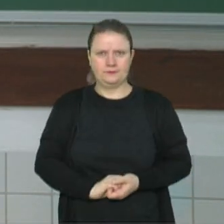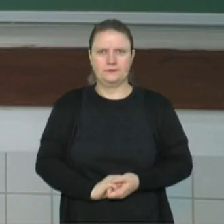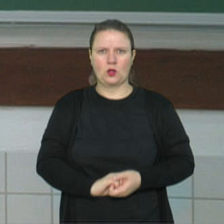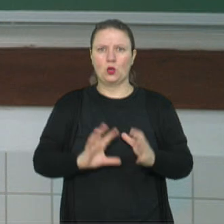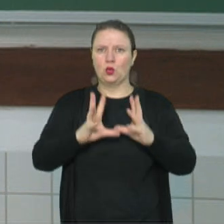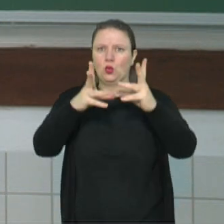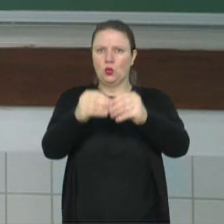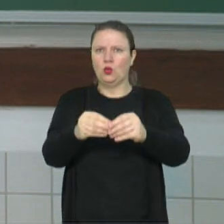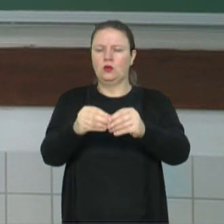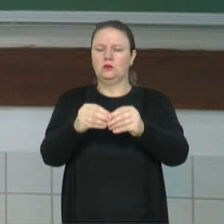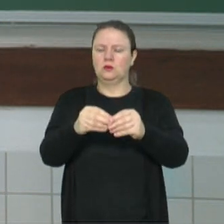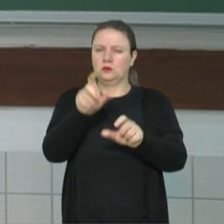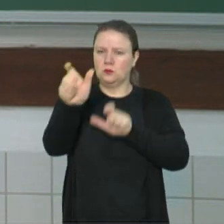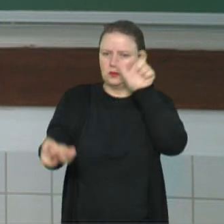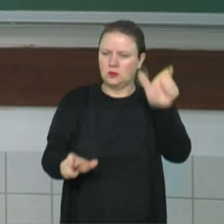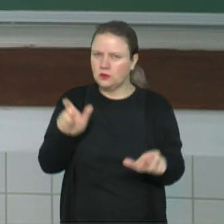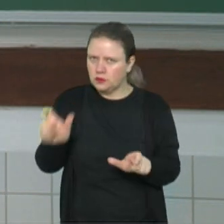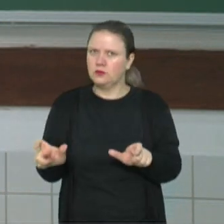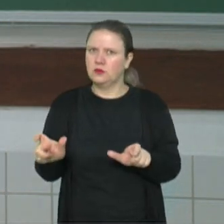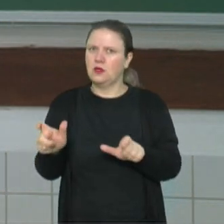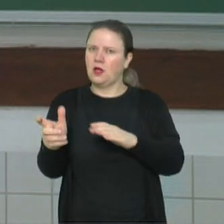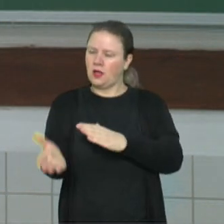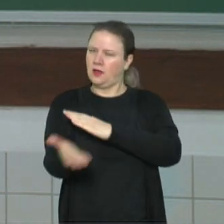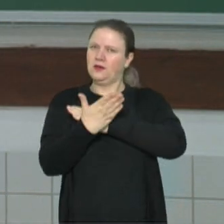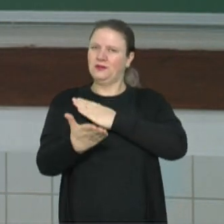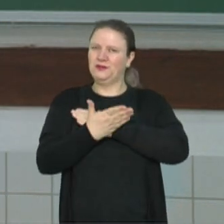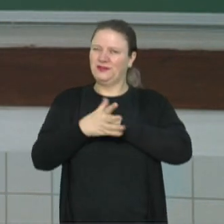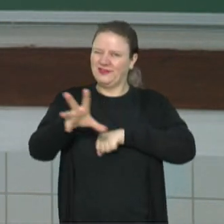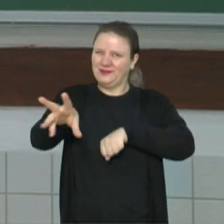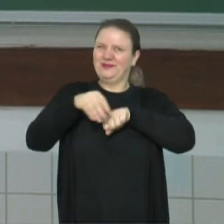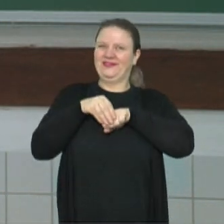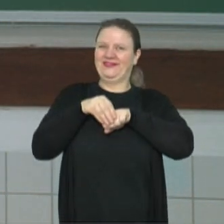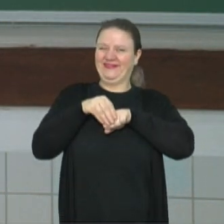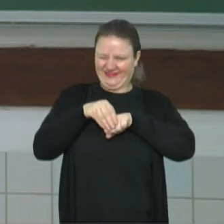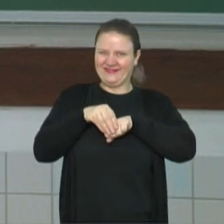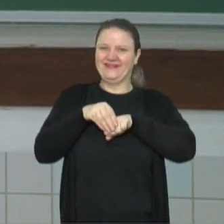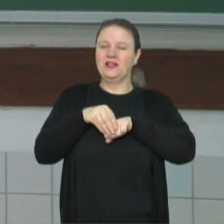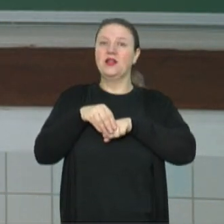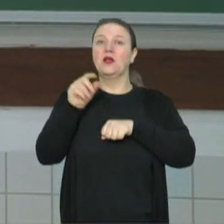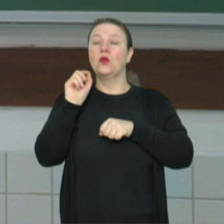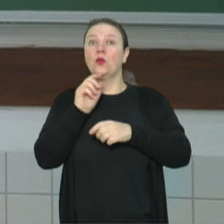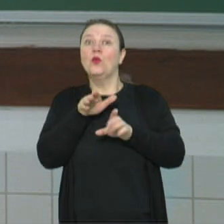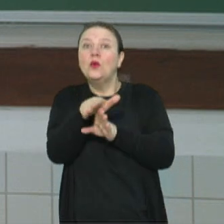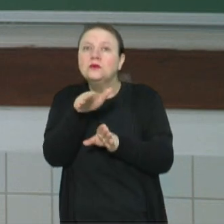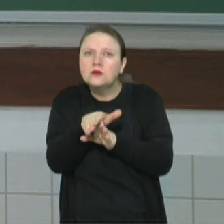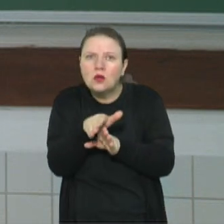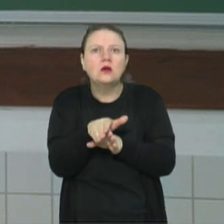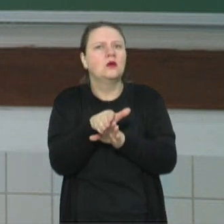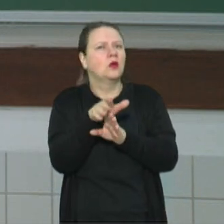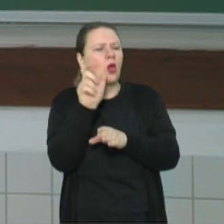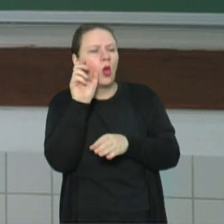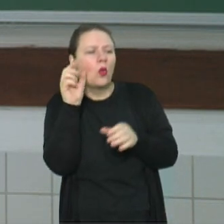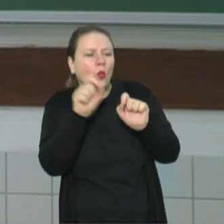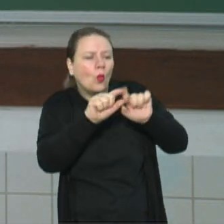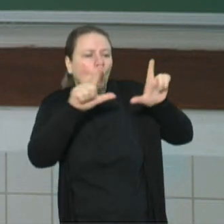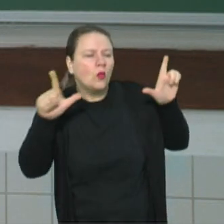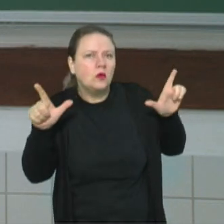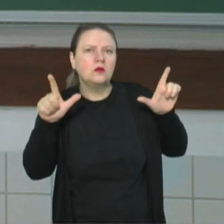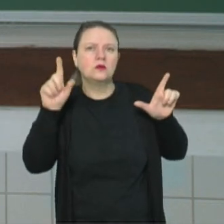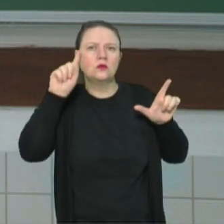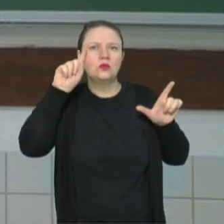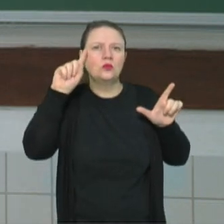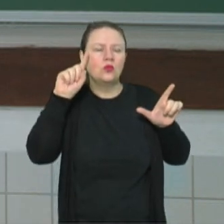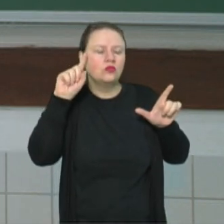atletas envolvidos, favorece e muito o aprendizado. Então eu aconselho vocês bastante a verificar esses vídeos, dedica um tempinho lá do seu dia,